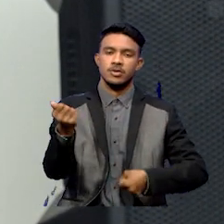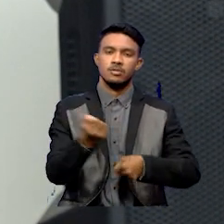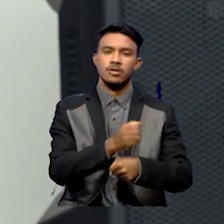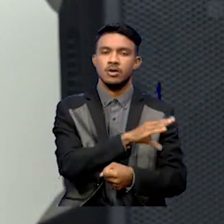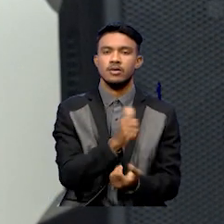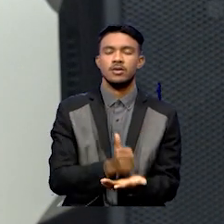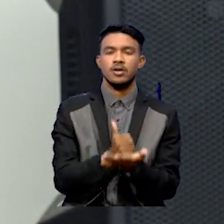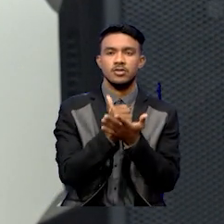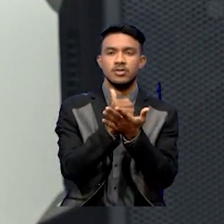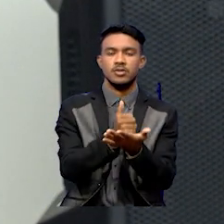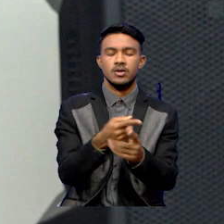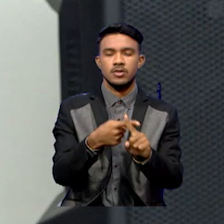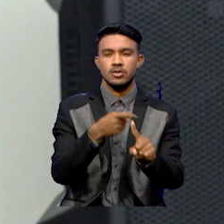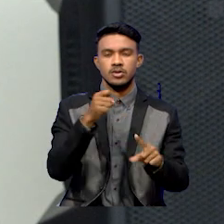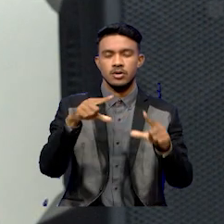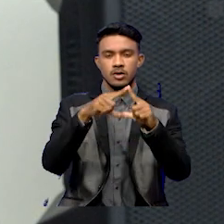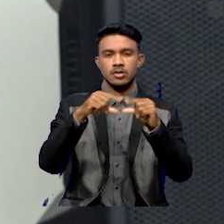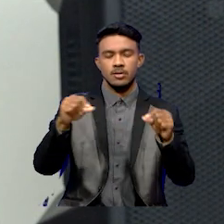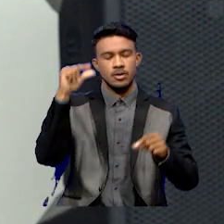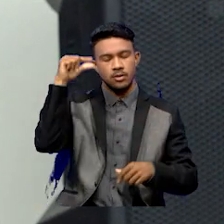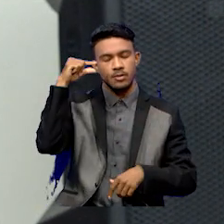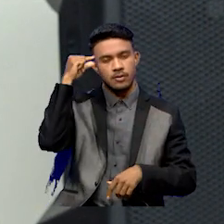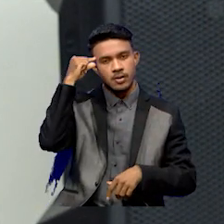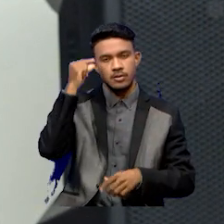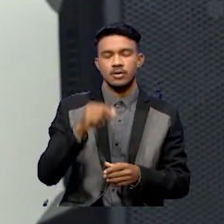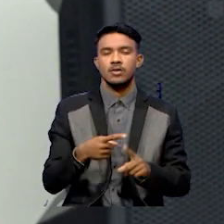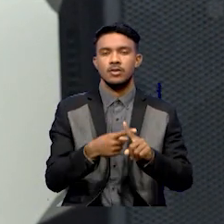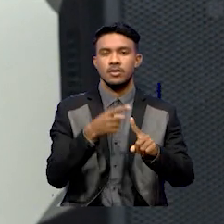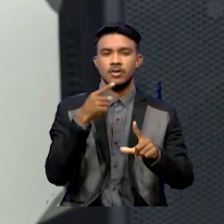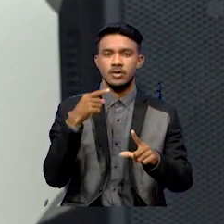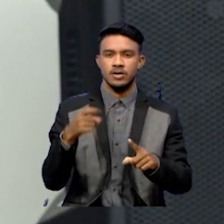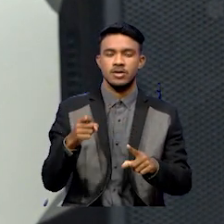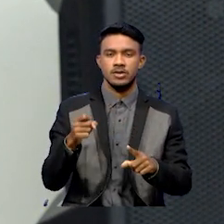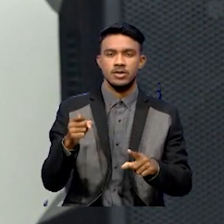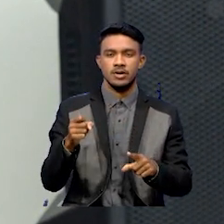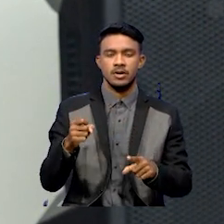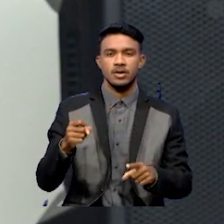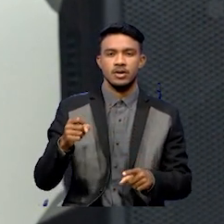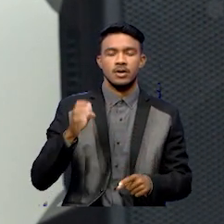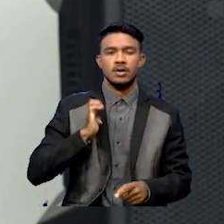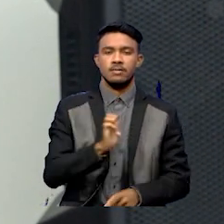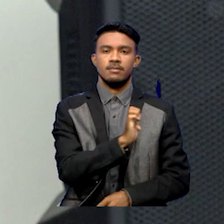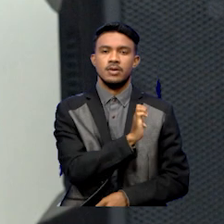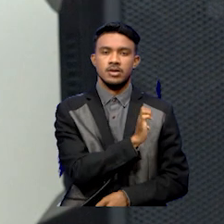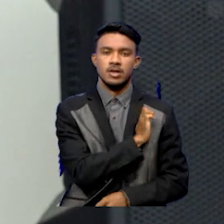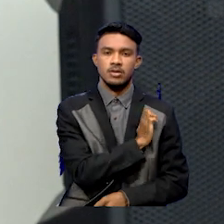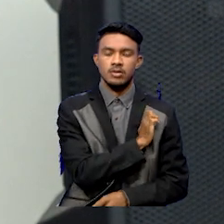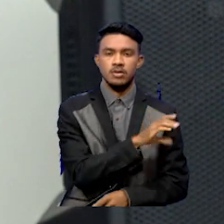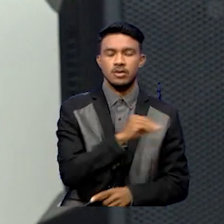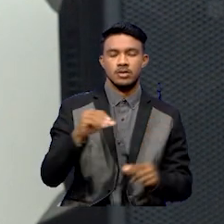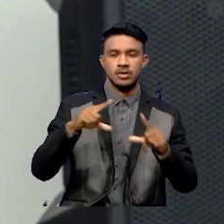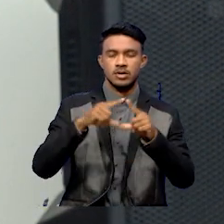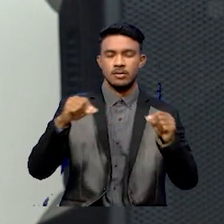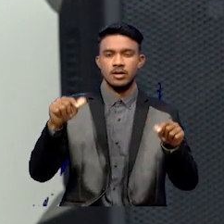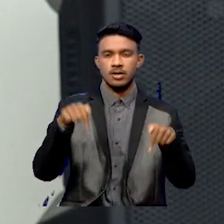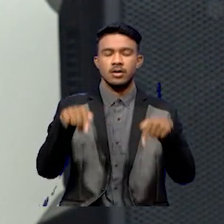contínua que deve fornecer o governo do Japão. Digo-se, Sua Excelência, Senhor Embaixador Extraordinário no Pleno Potencial do Japão e